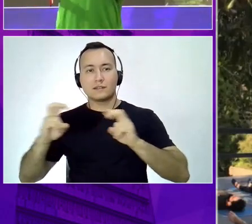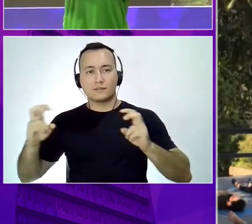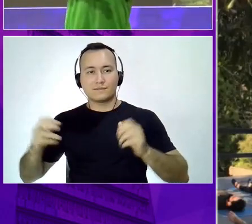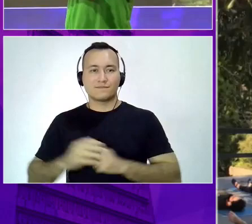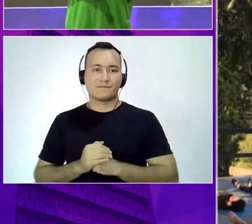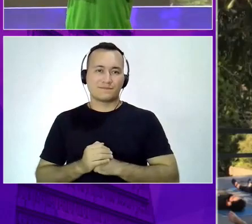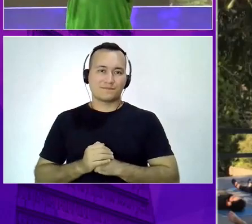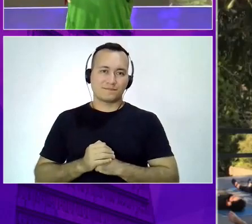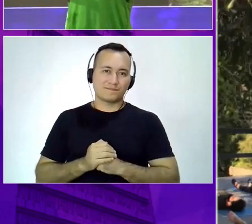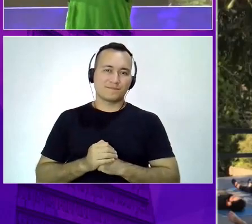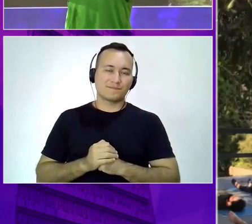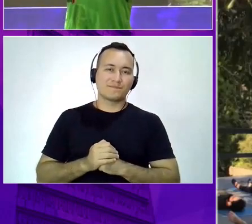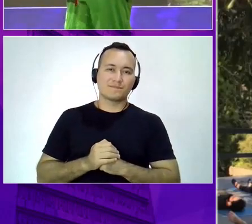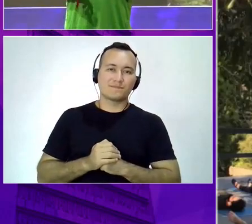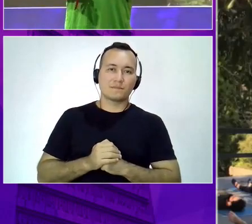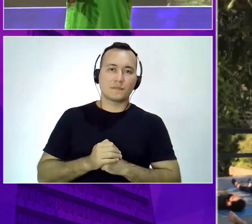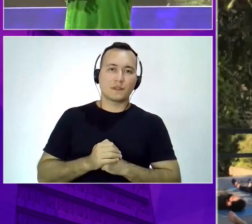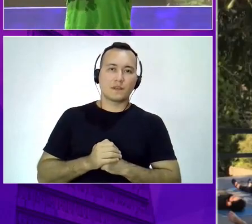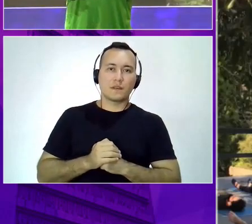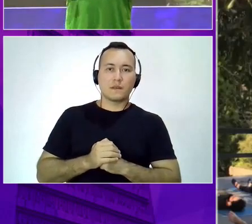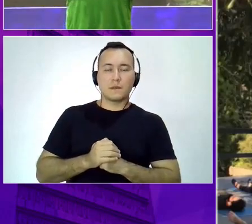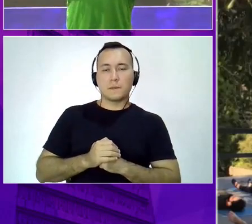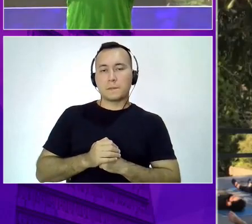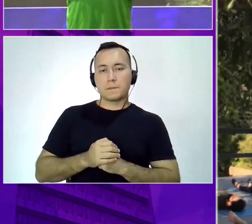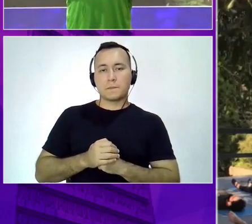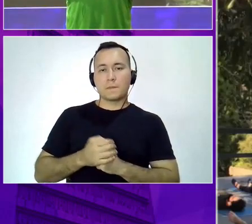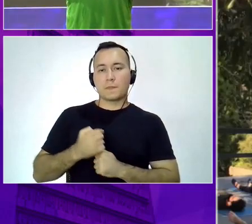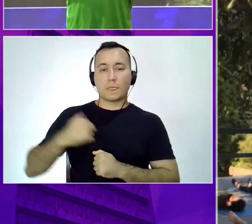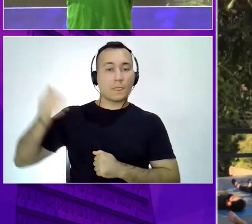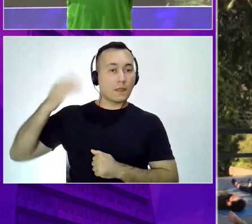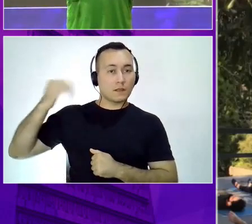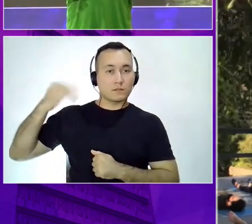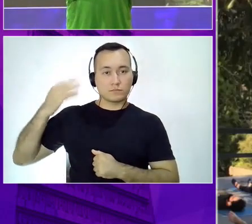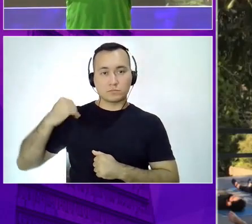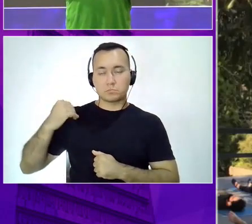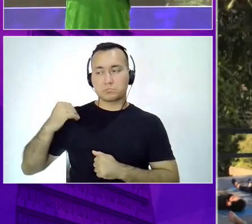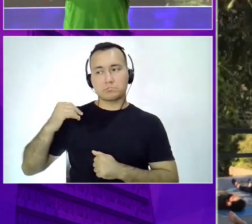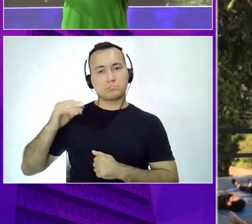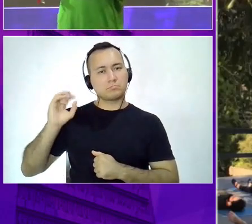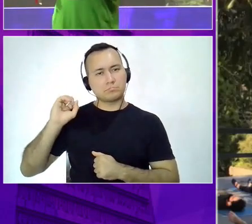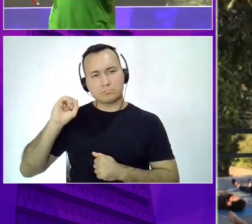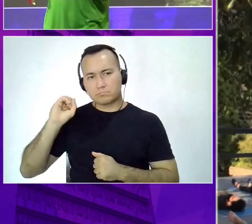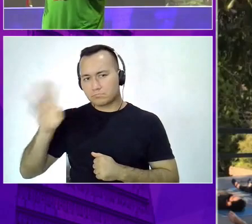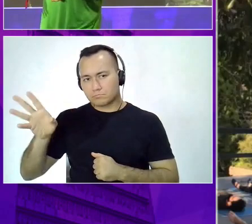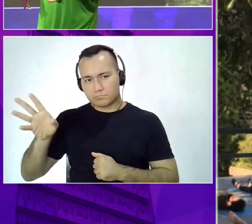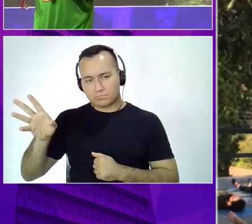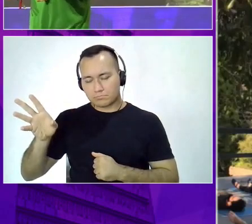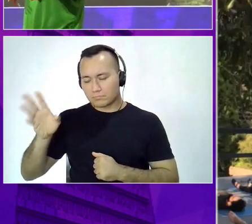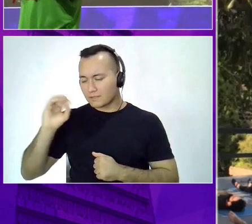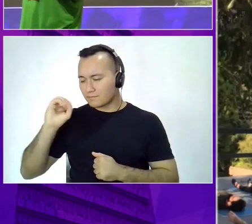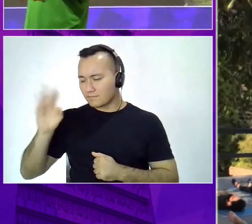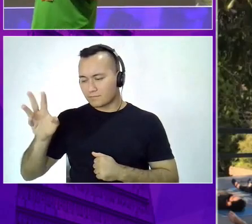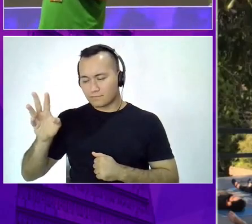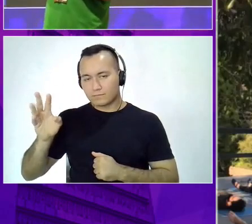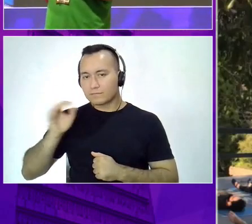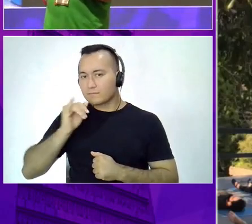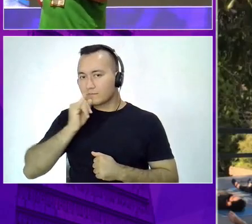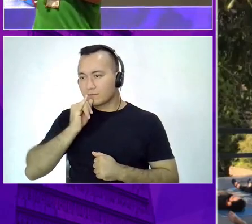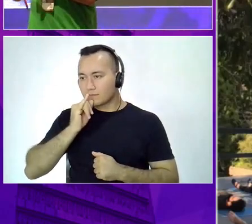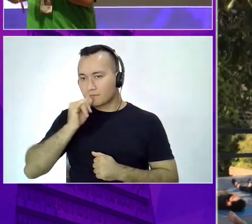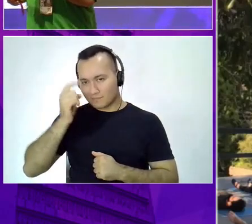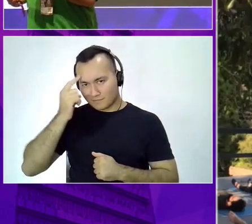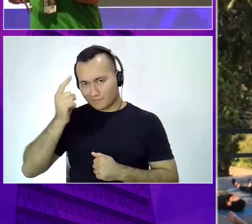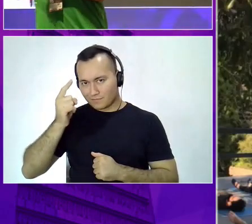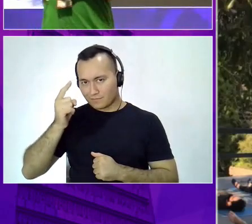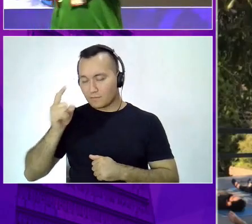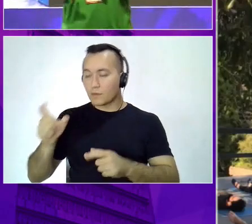eu estava participando justamente de um retiro. Eu me retirei justamente porque quem trabalha